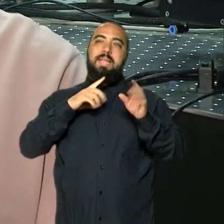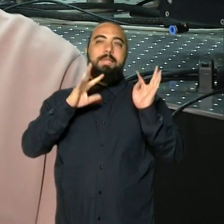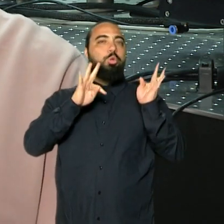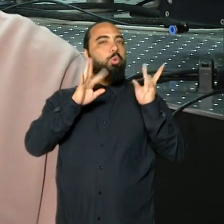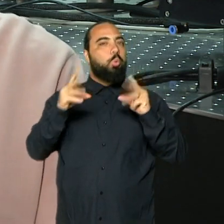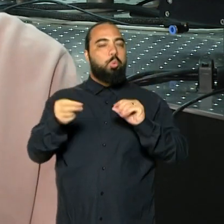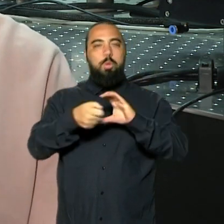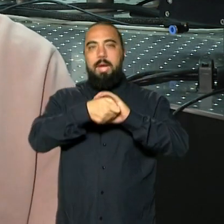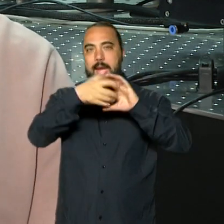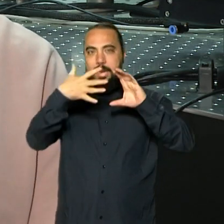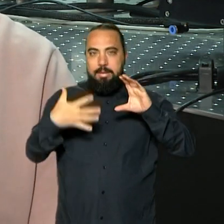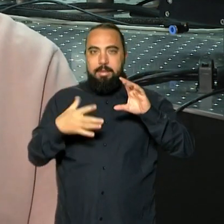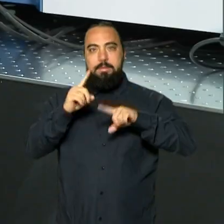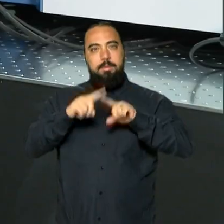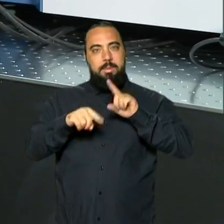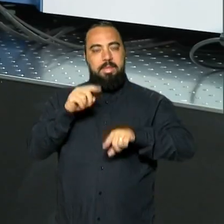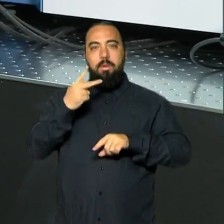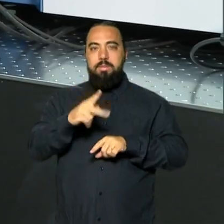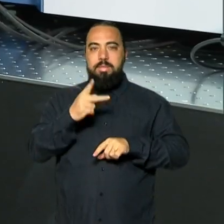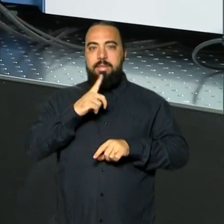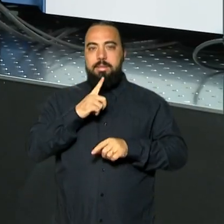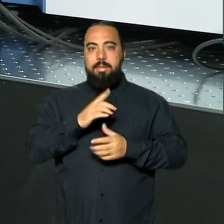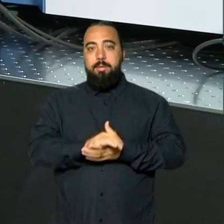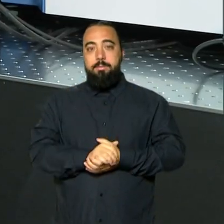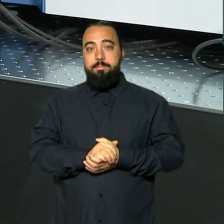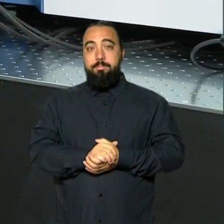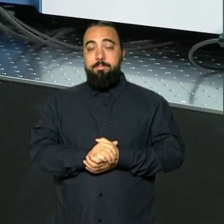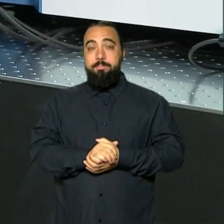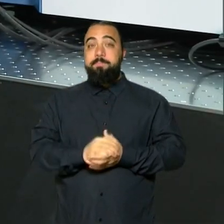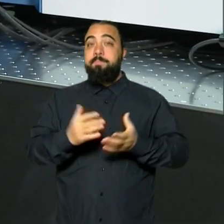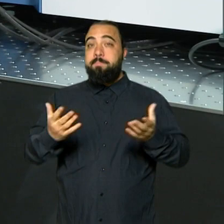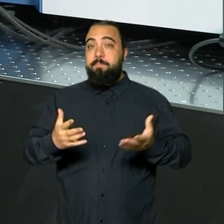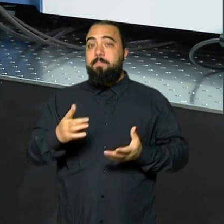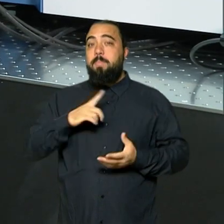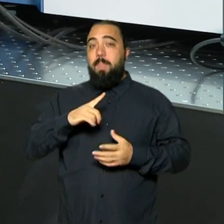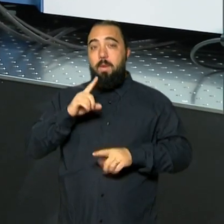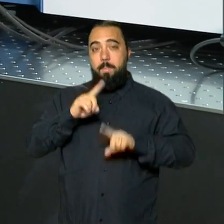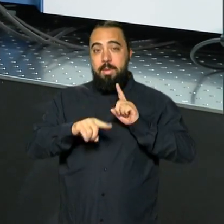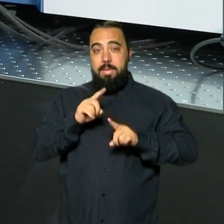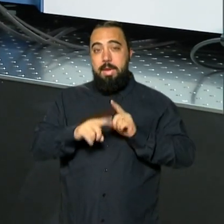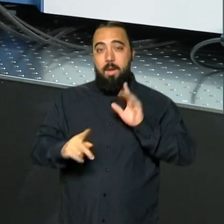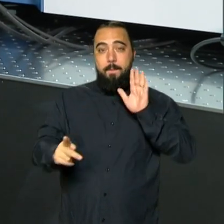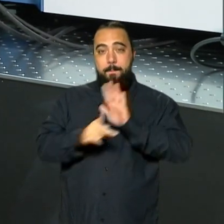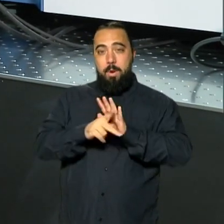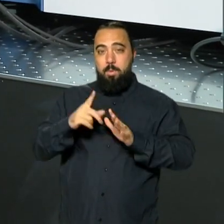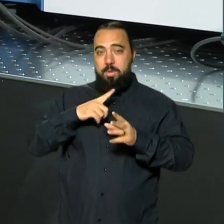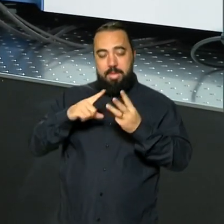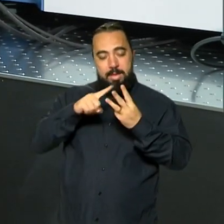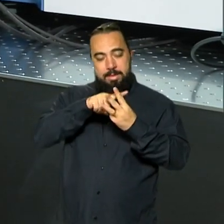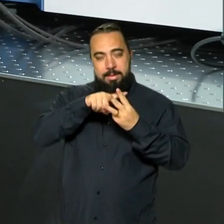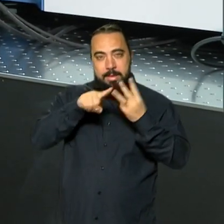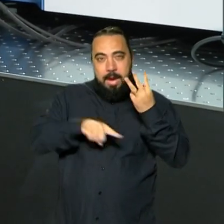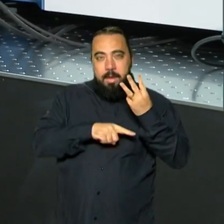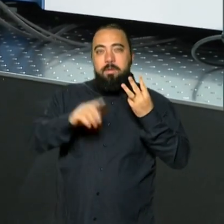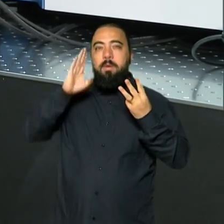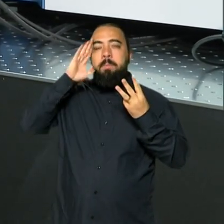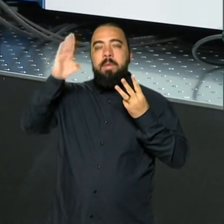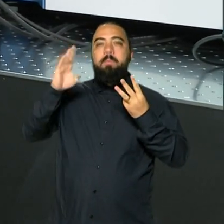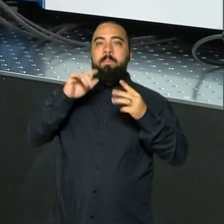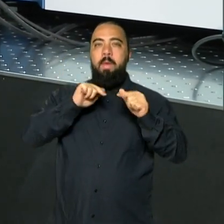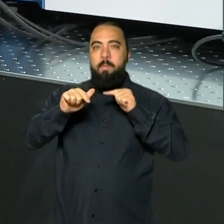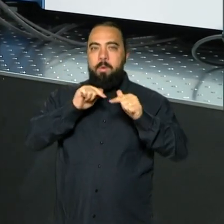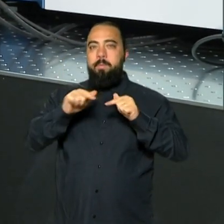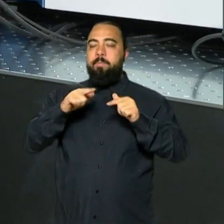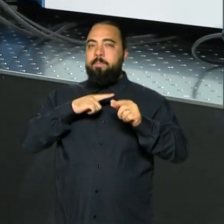que esse nosso equipamento possui. O equipamento aqui é um equipamento composto por 3 estações de trabalho.